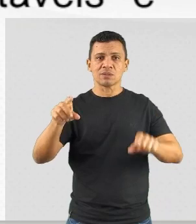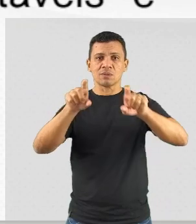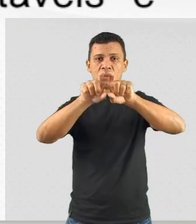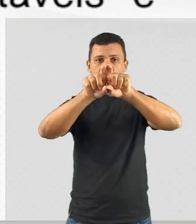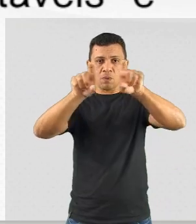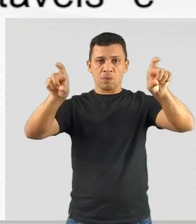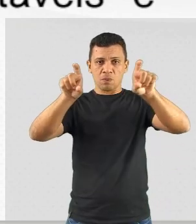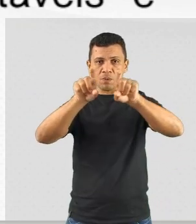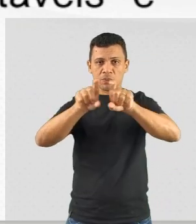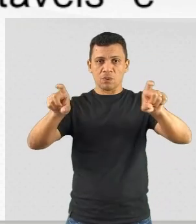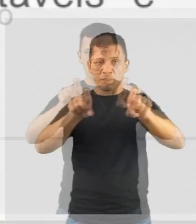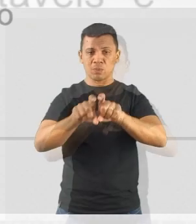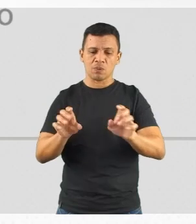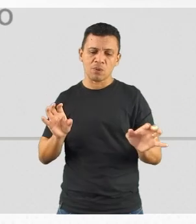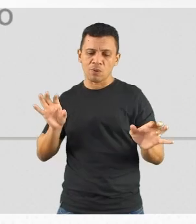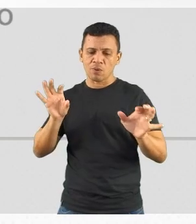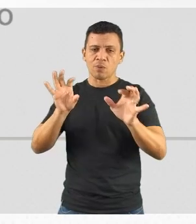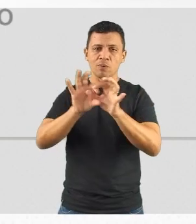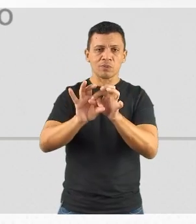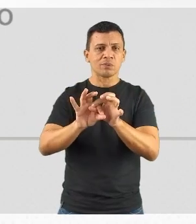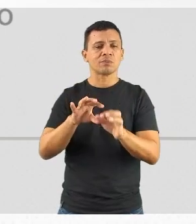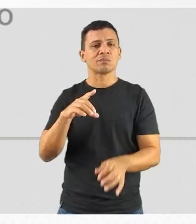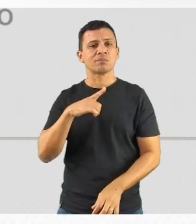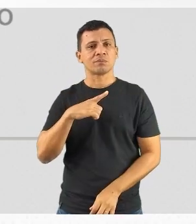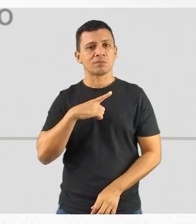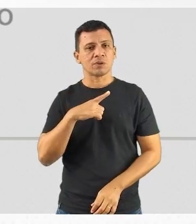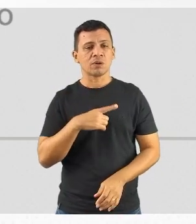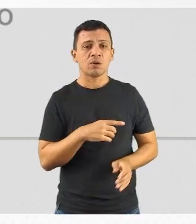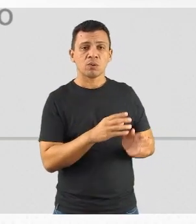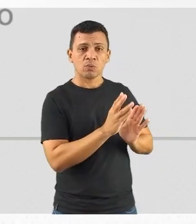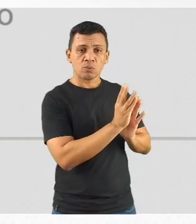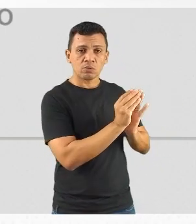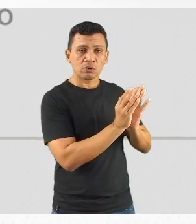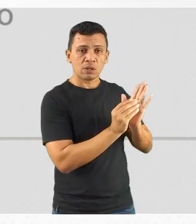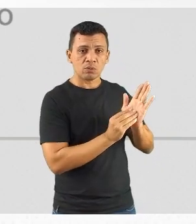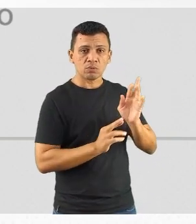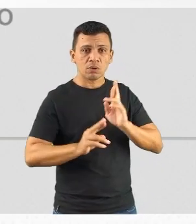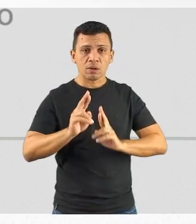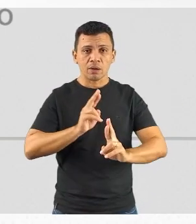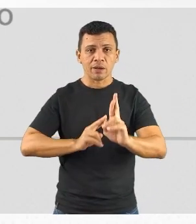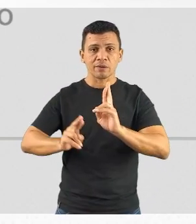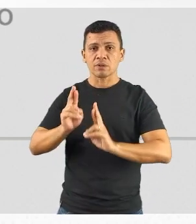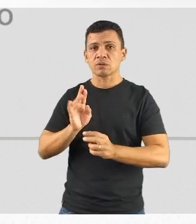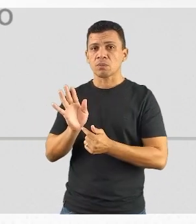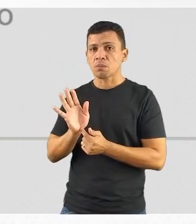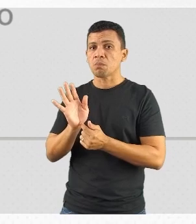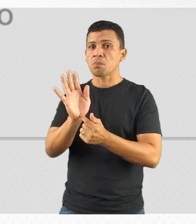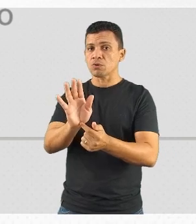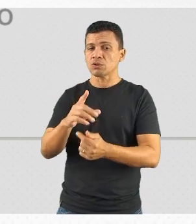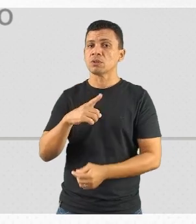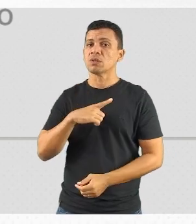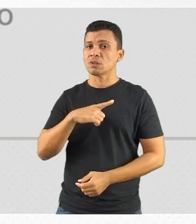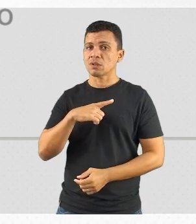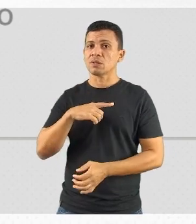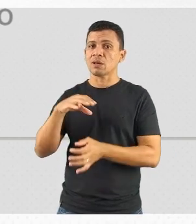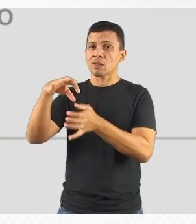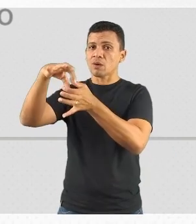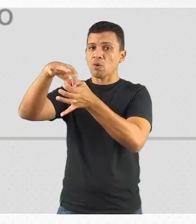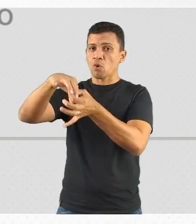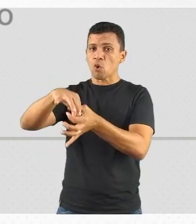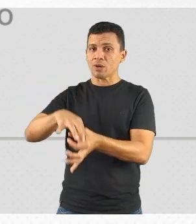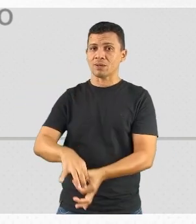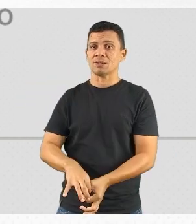período. Então, a relação de conteúdo presente aqui está mostrando uma coerência. E